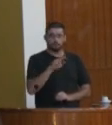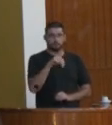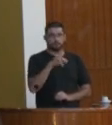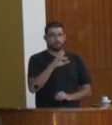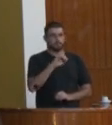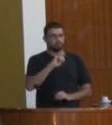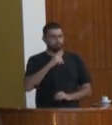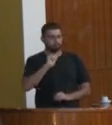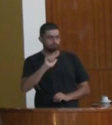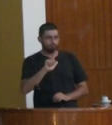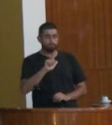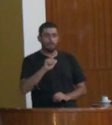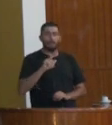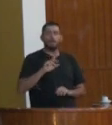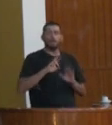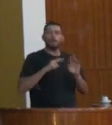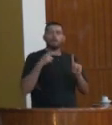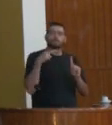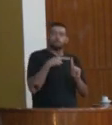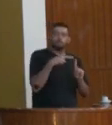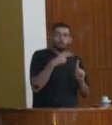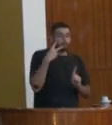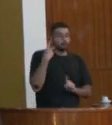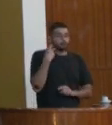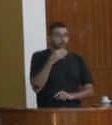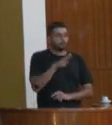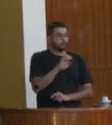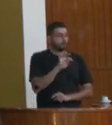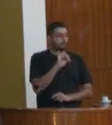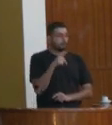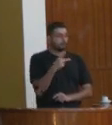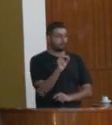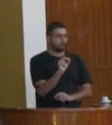representando, acredito que seja, representando o vereador Betinho.